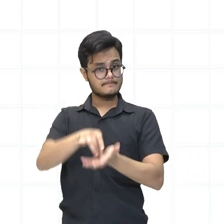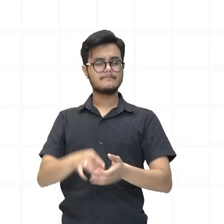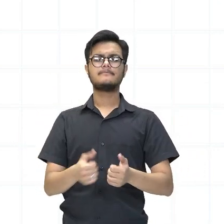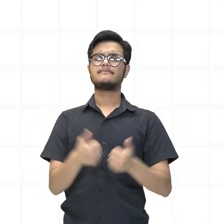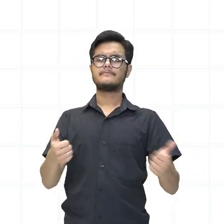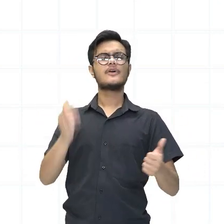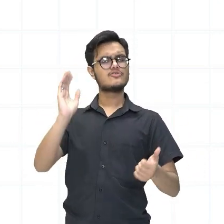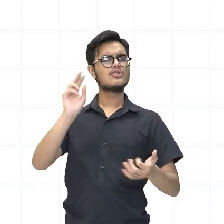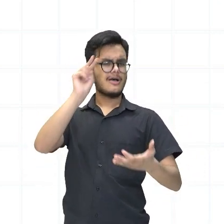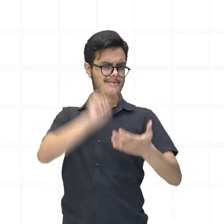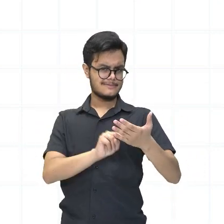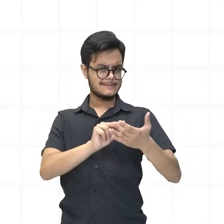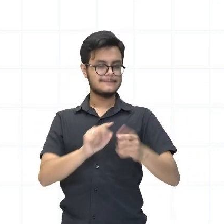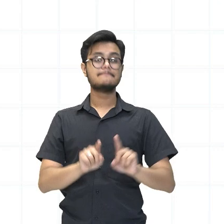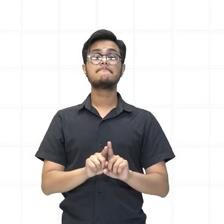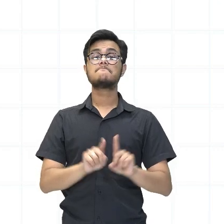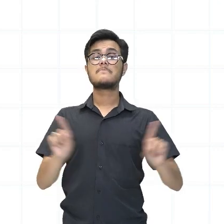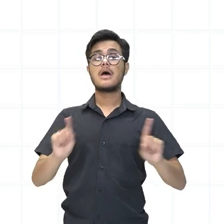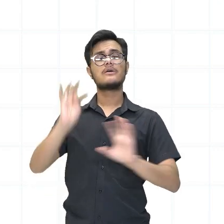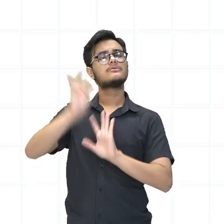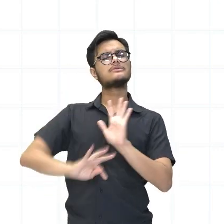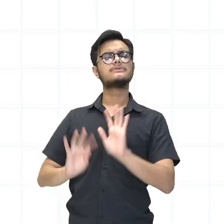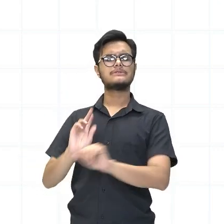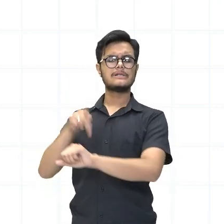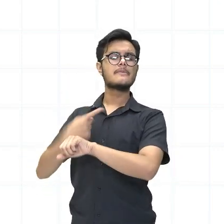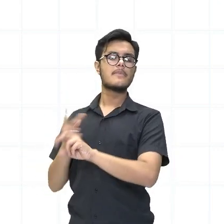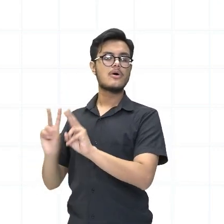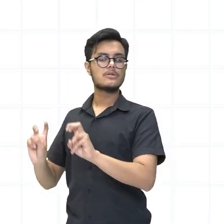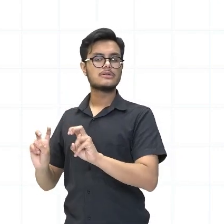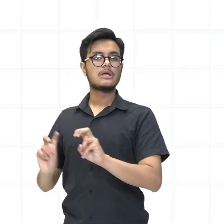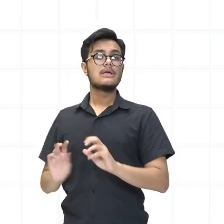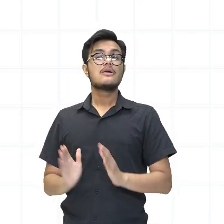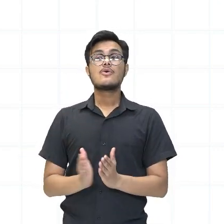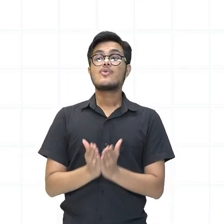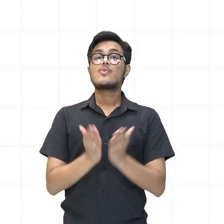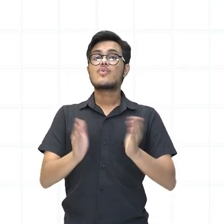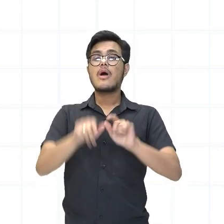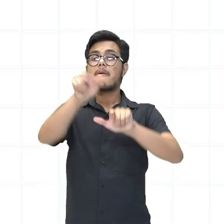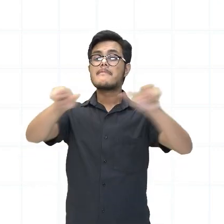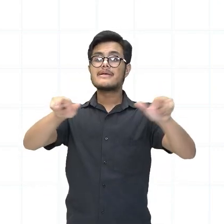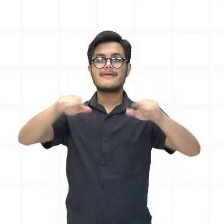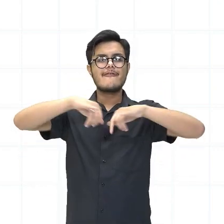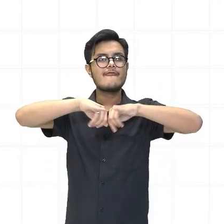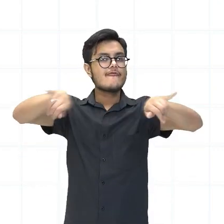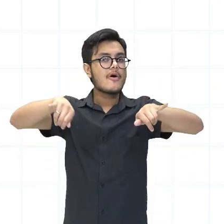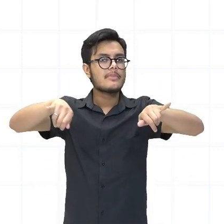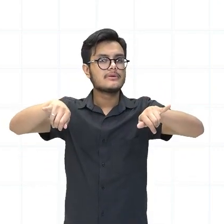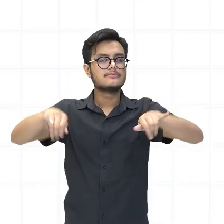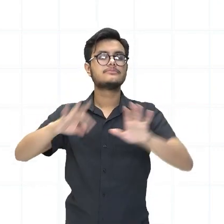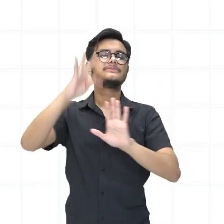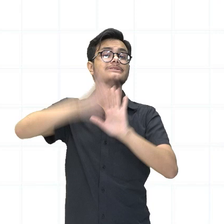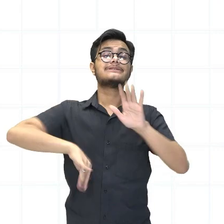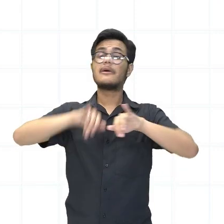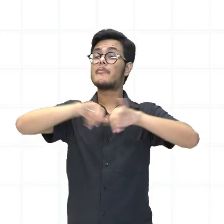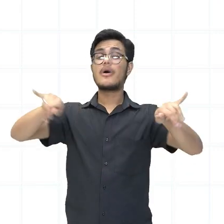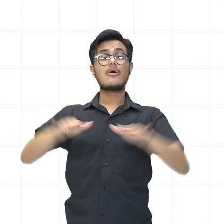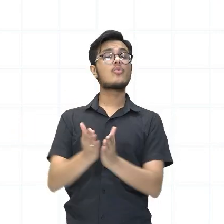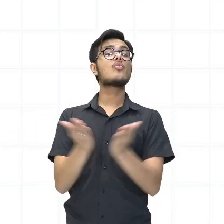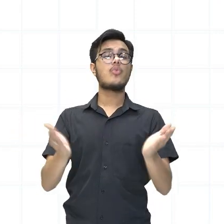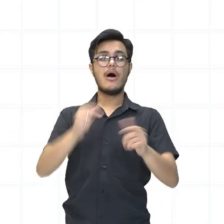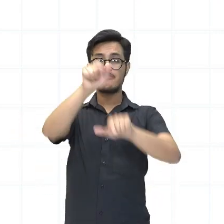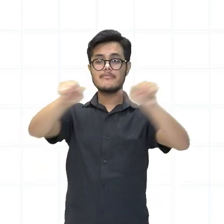lê o texto. E, claro, depois que você define o assunto, para quem você vai falar? Você vai publicar esse texto para quem? Então, qual o